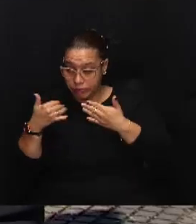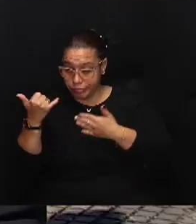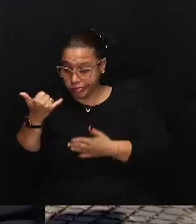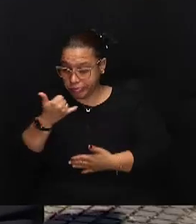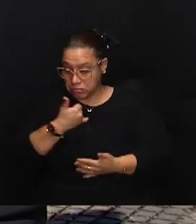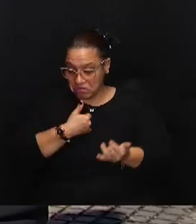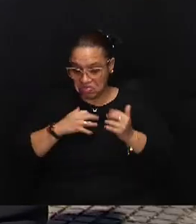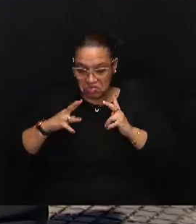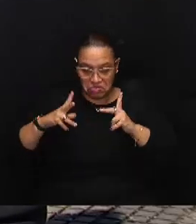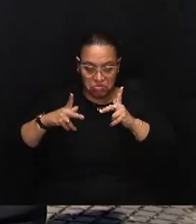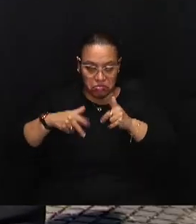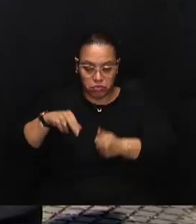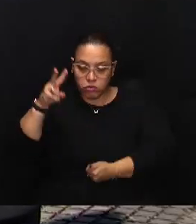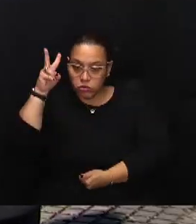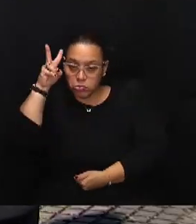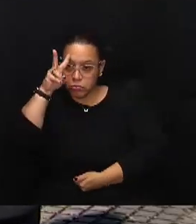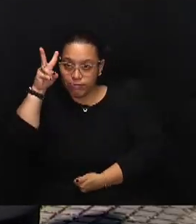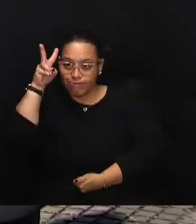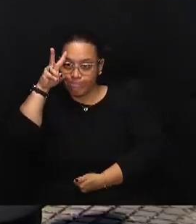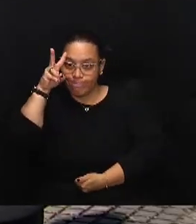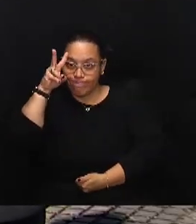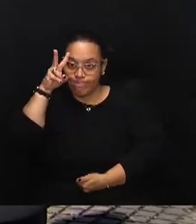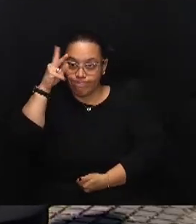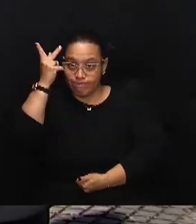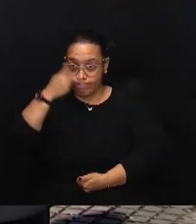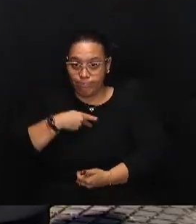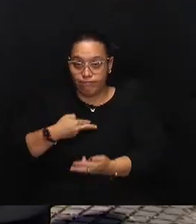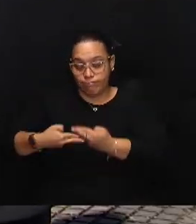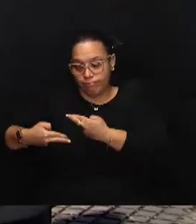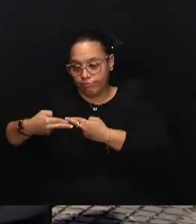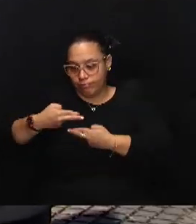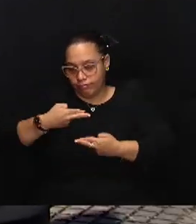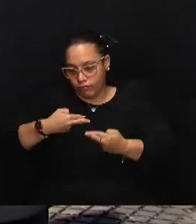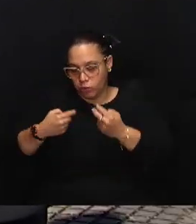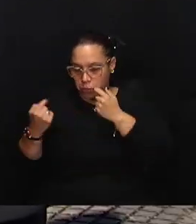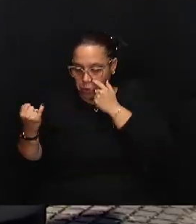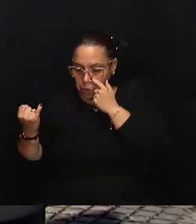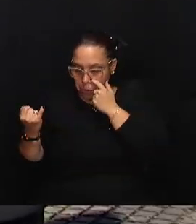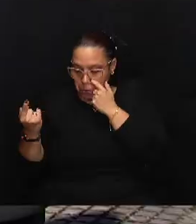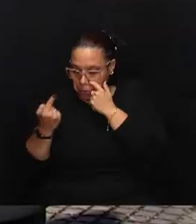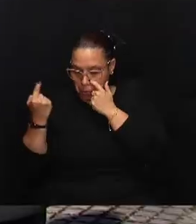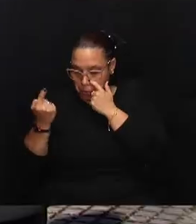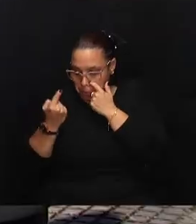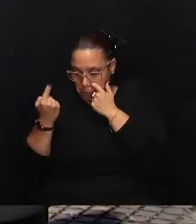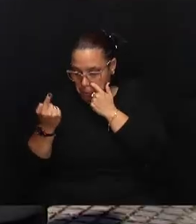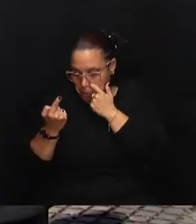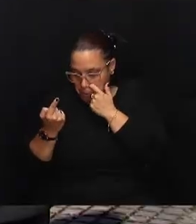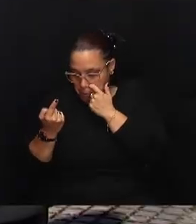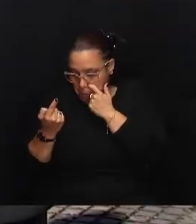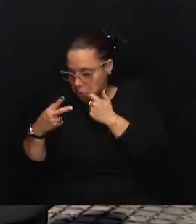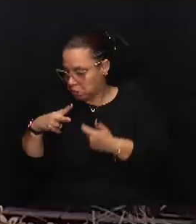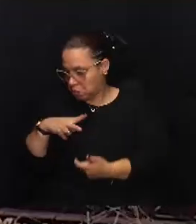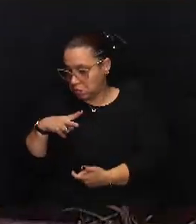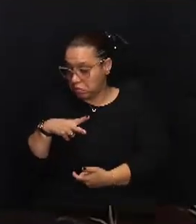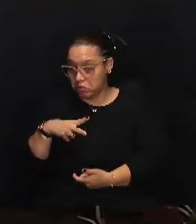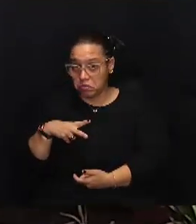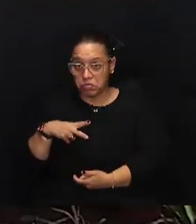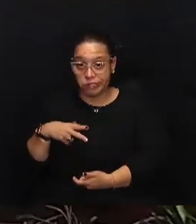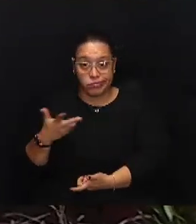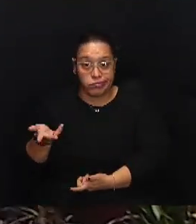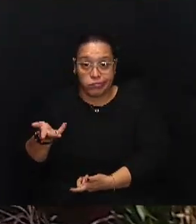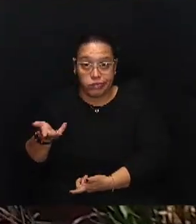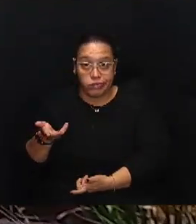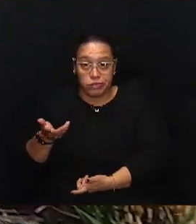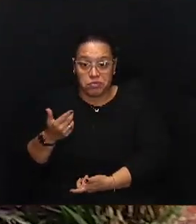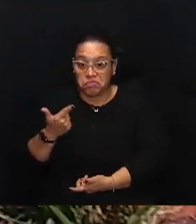de todas as histórias que ele conta, e as próprias relações individuais das pessoas, que são muito particulares. Tem gente que não adianta, tem gente que